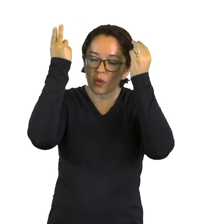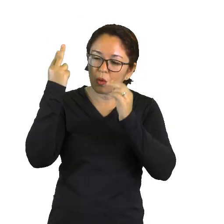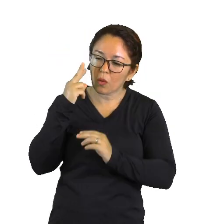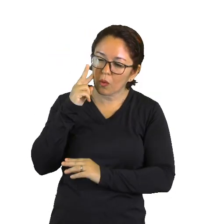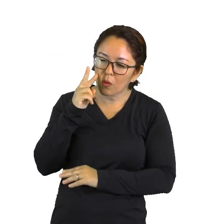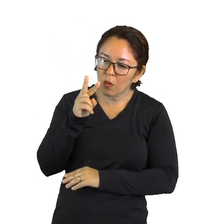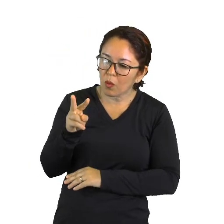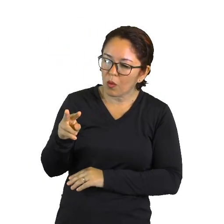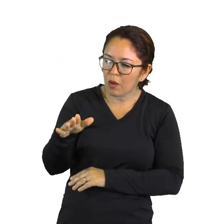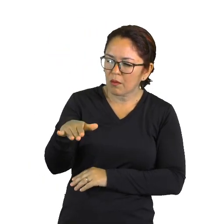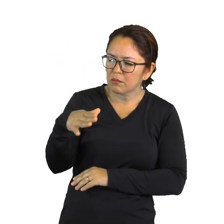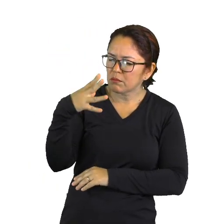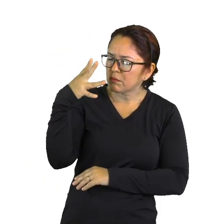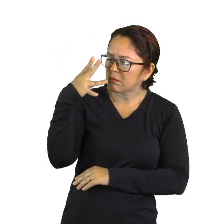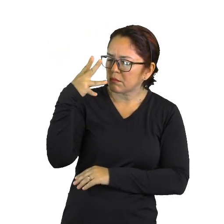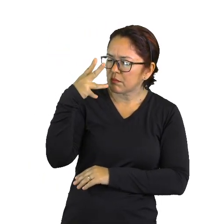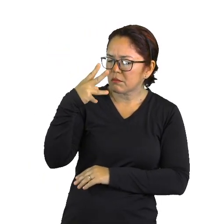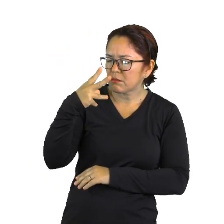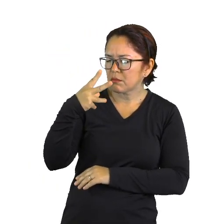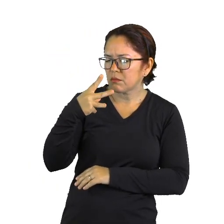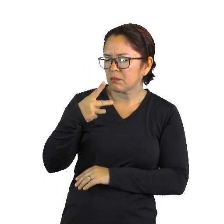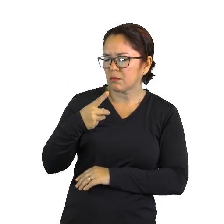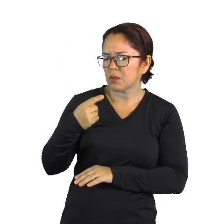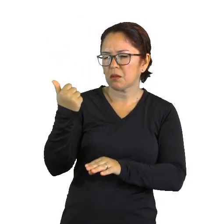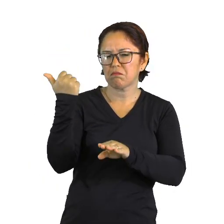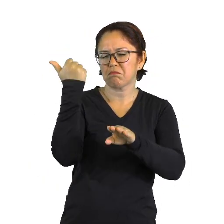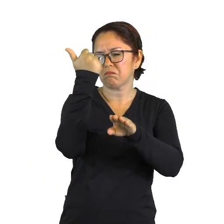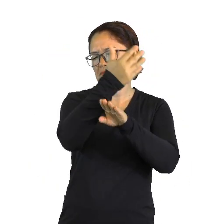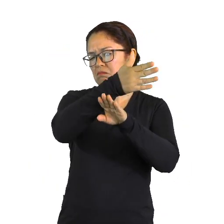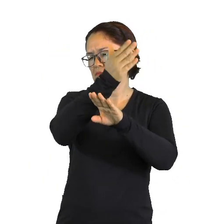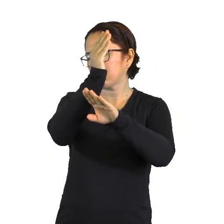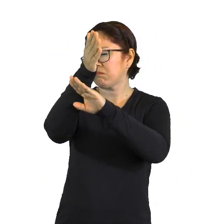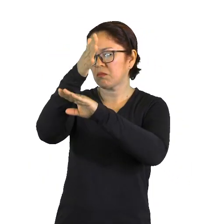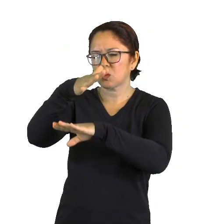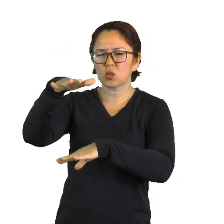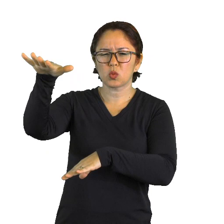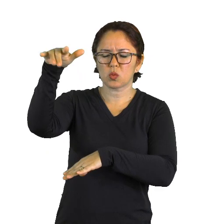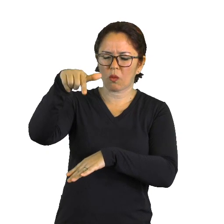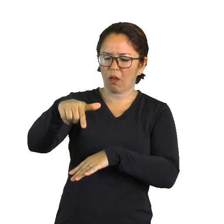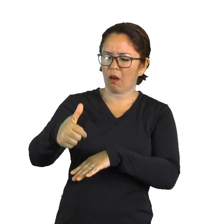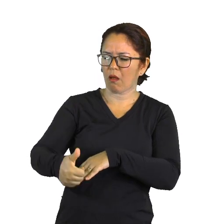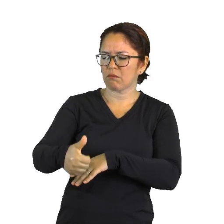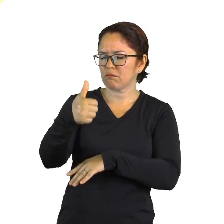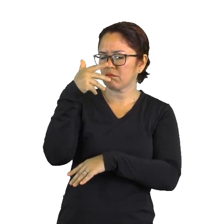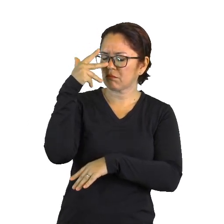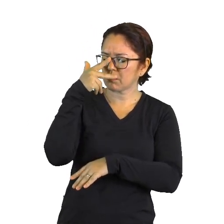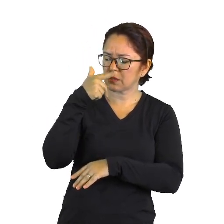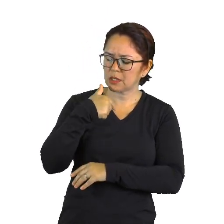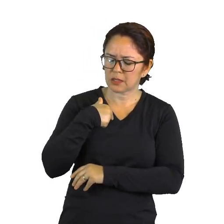mais linda que ele já tinha visto em toda a sua vida e pensava: